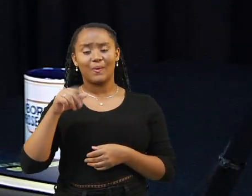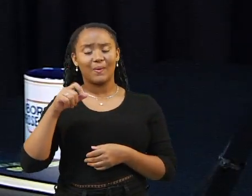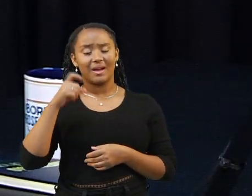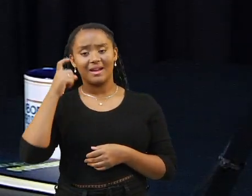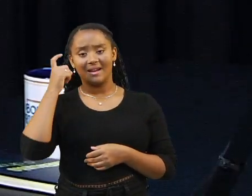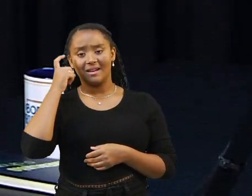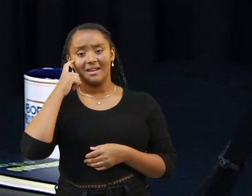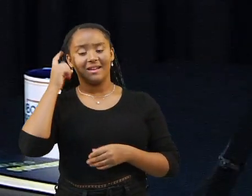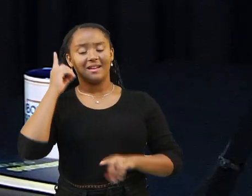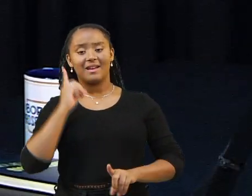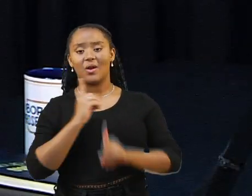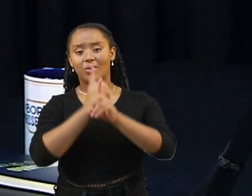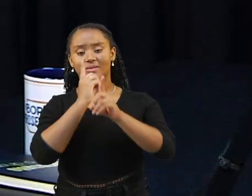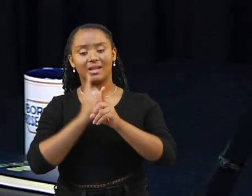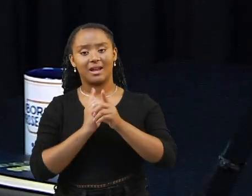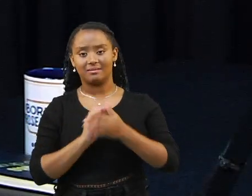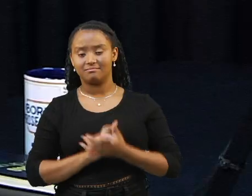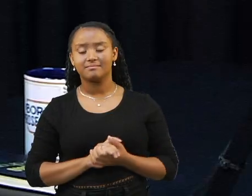eu jamais